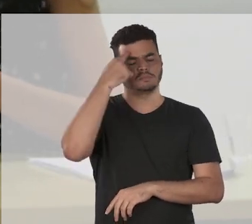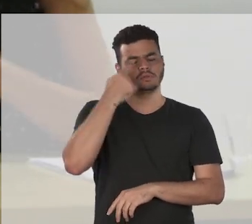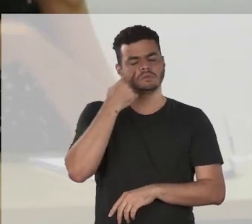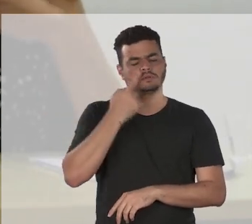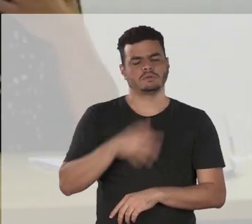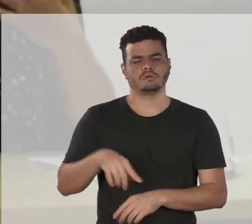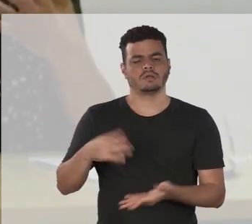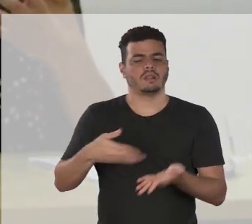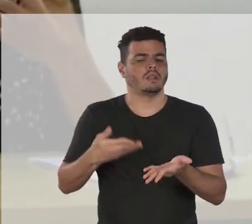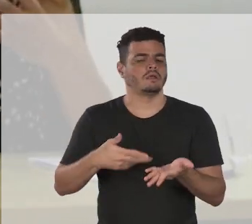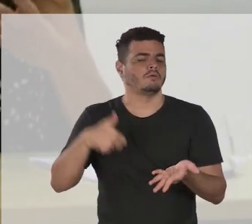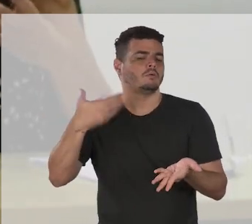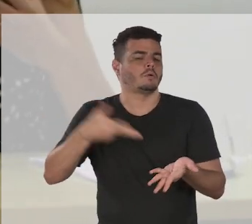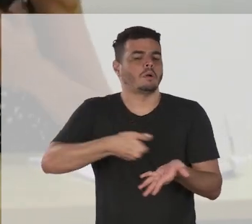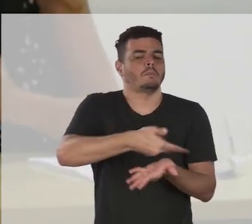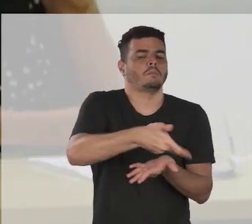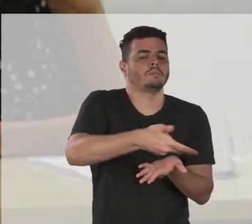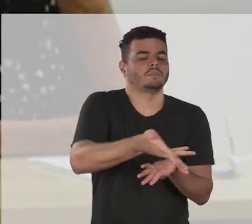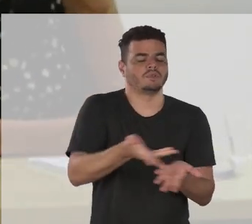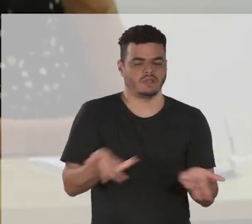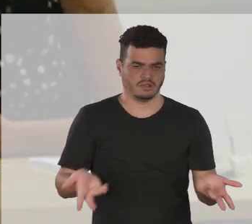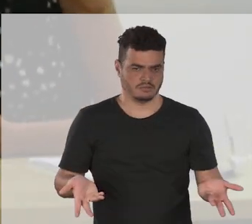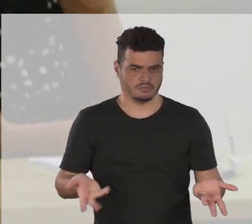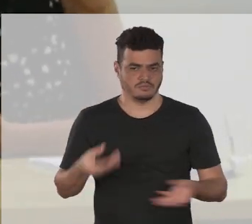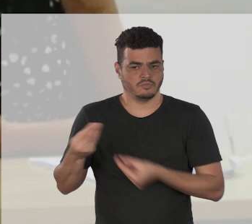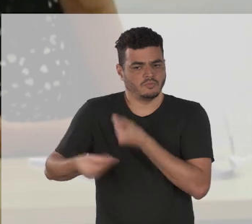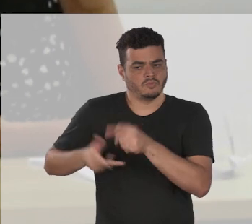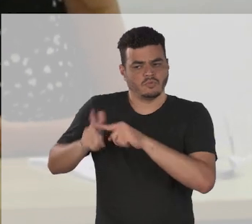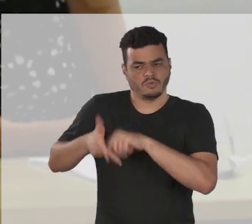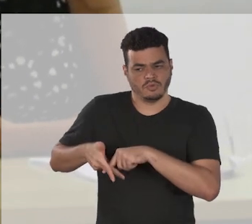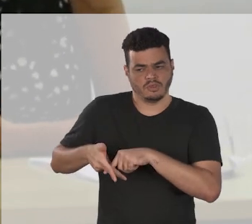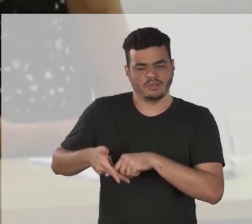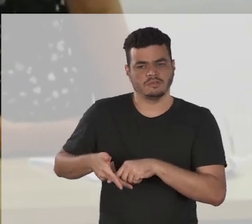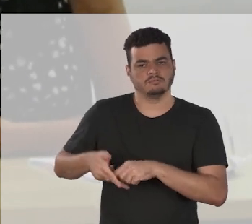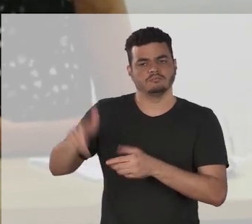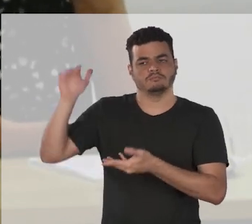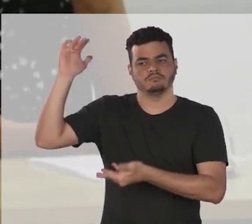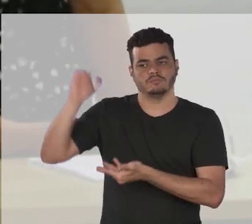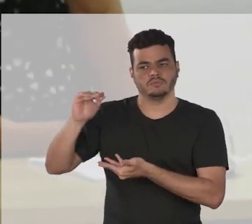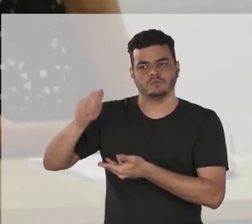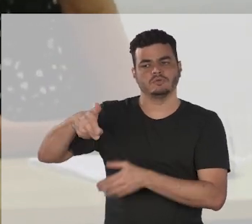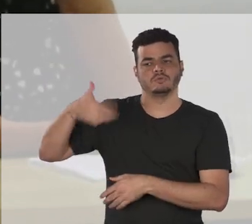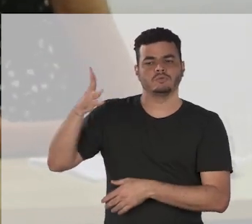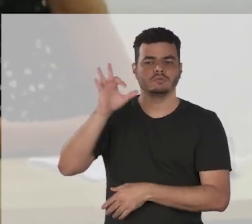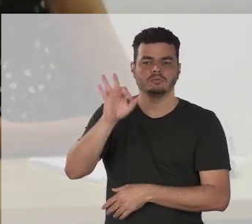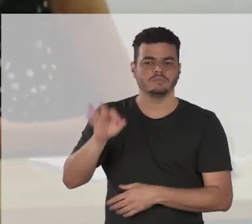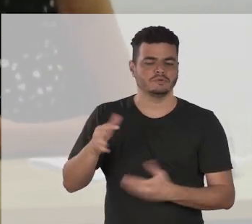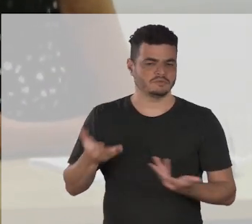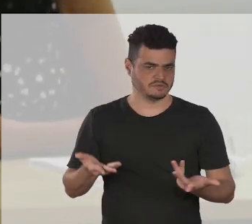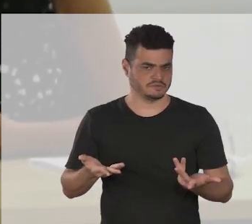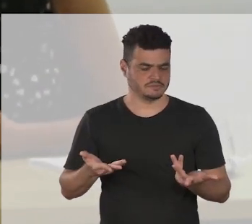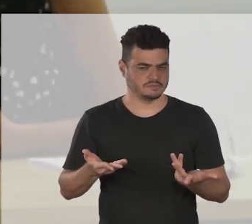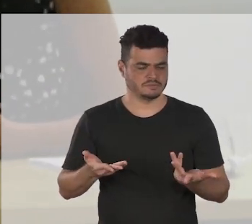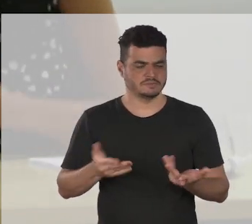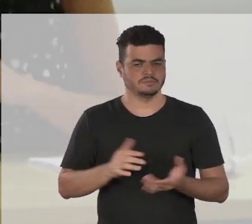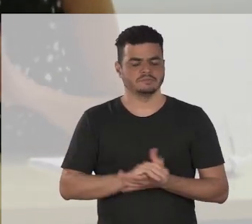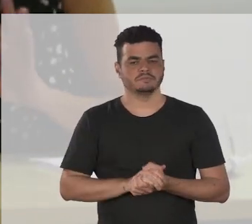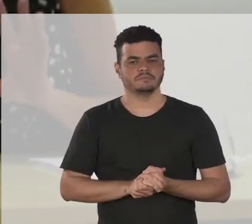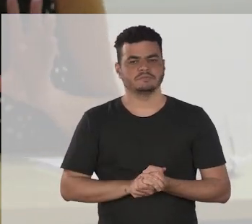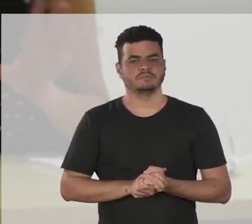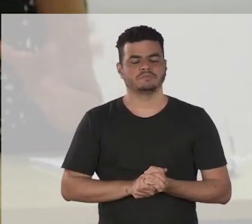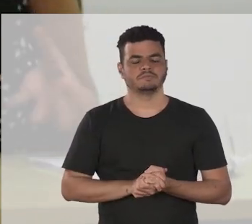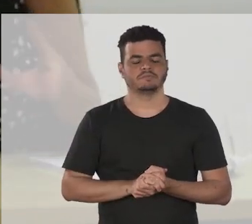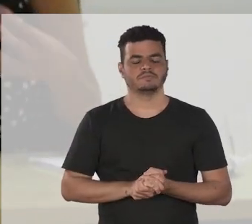clássicas, né? Ou políticas editoriais também, bom, a ver que livros esses se oferecem, que se edita, né? Porque querem que as editoras são as mediadoras